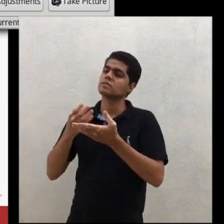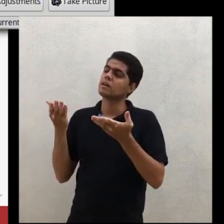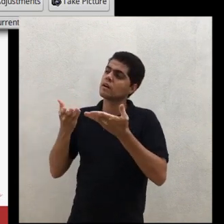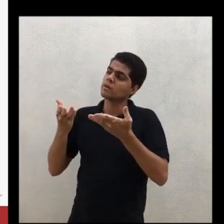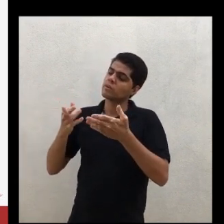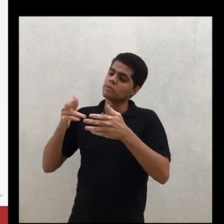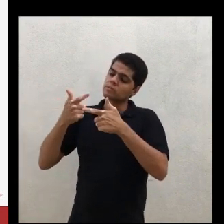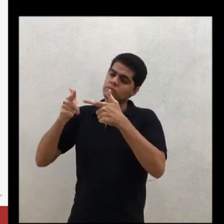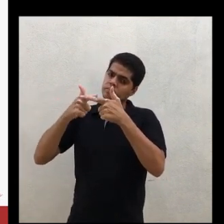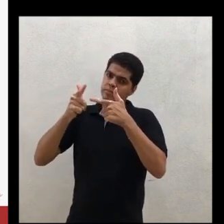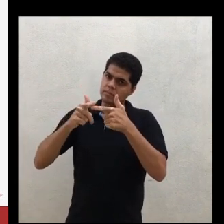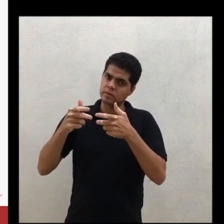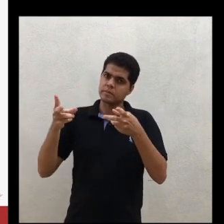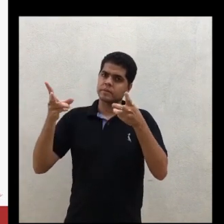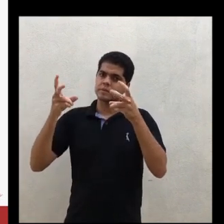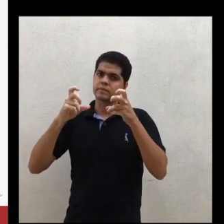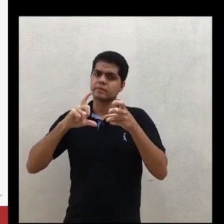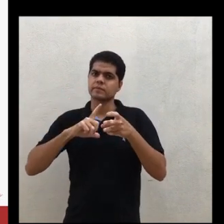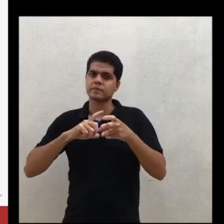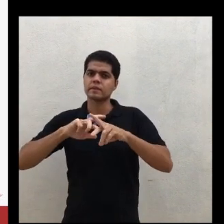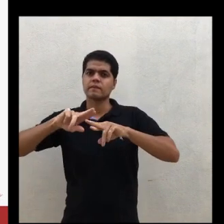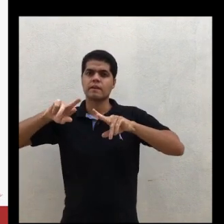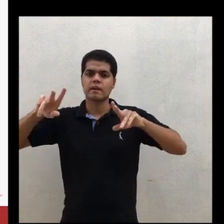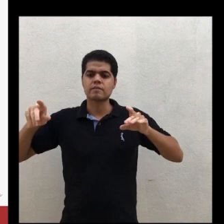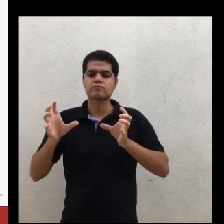dados fuzzy, que é isso aqui, né?